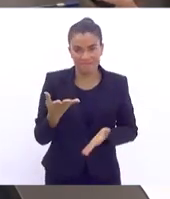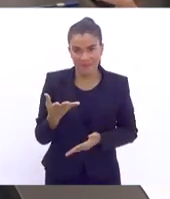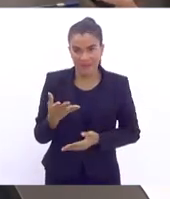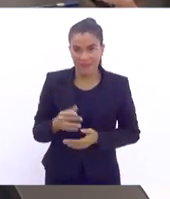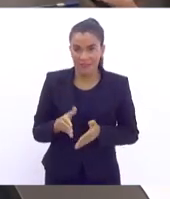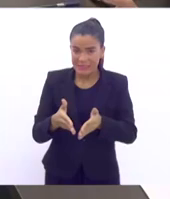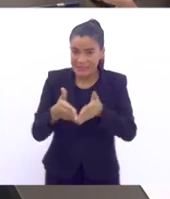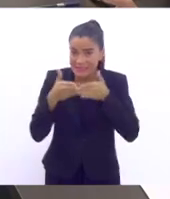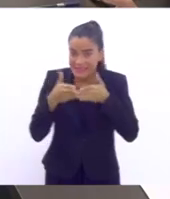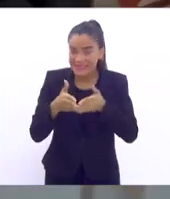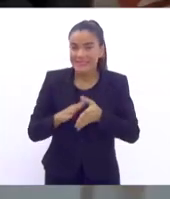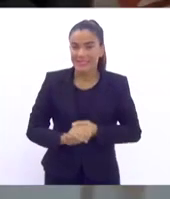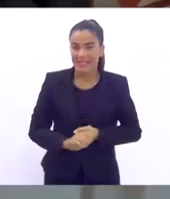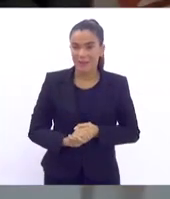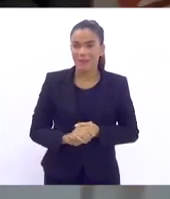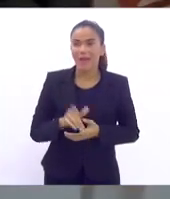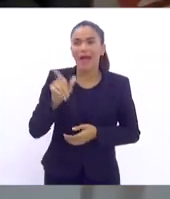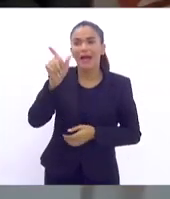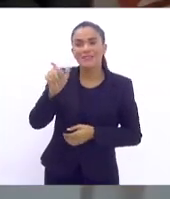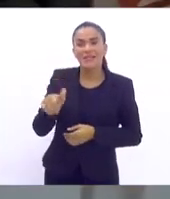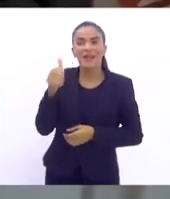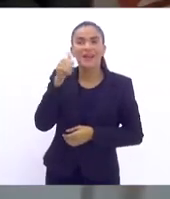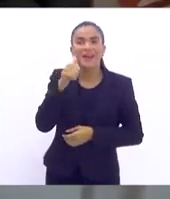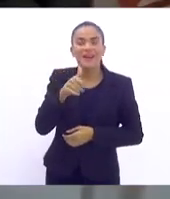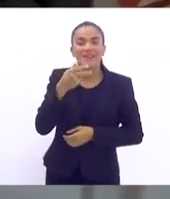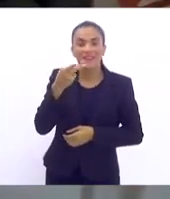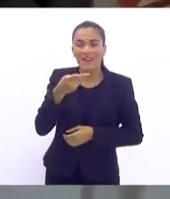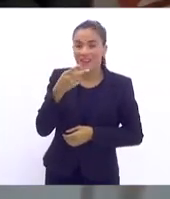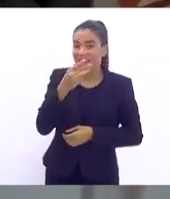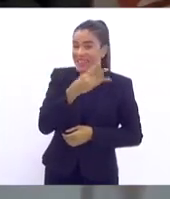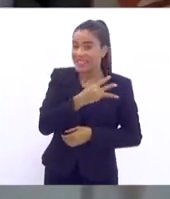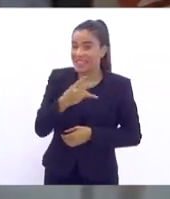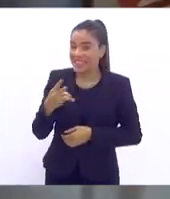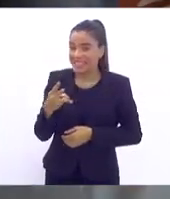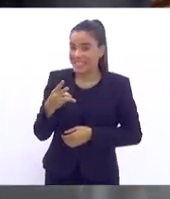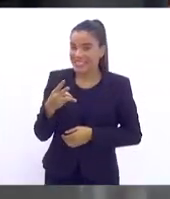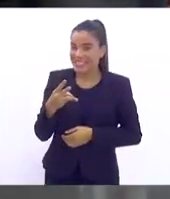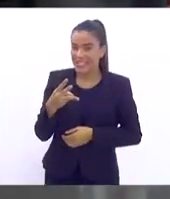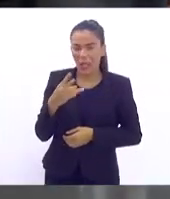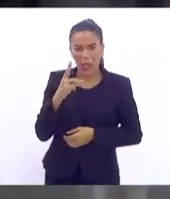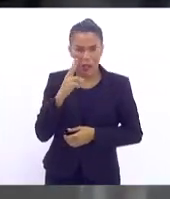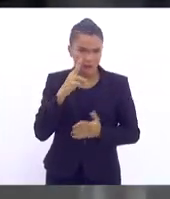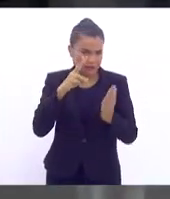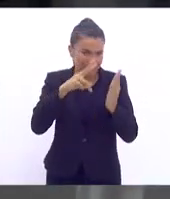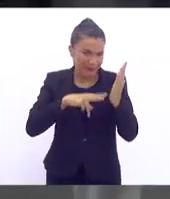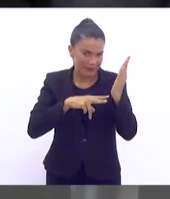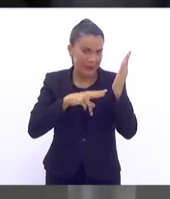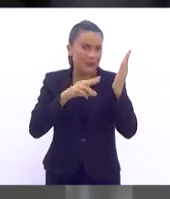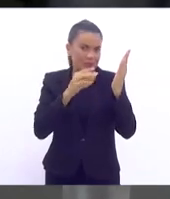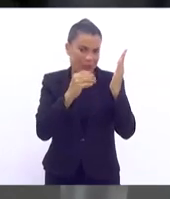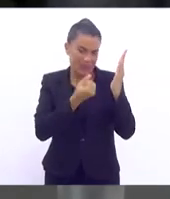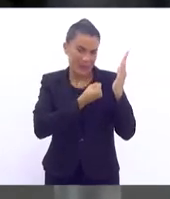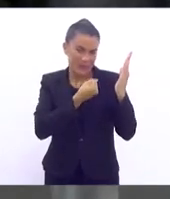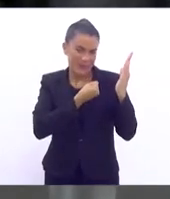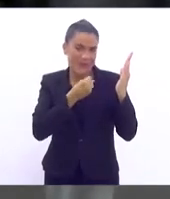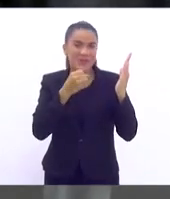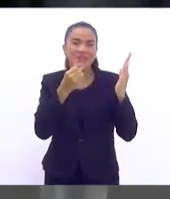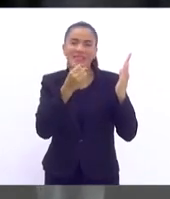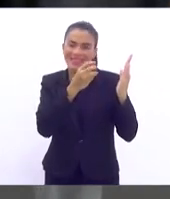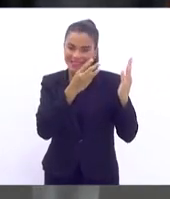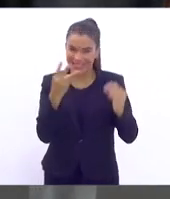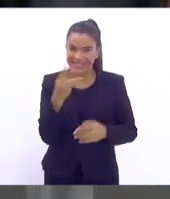por acaso Quando a senhora falou no 33 eu fui ler o 33 na ponte da loteria da